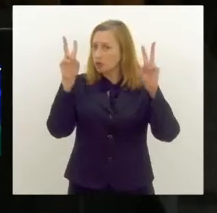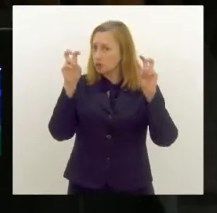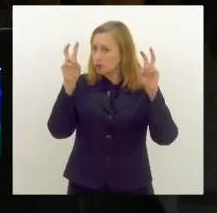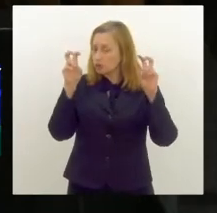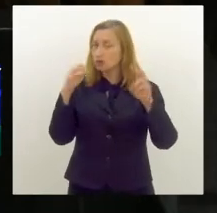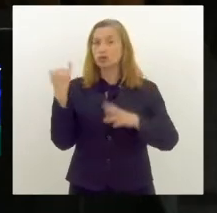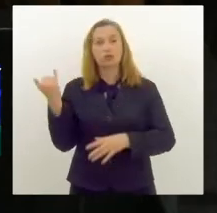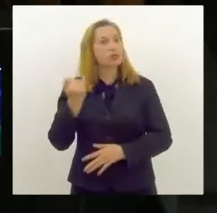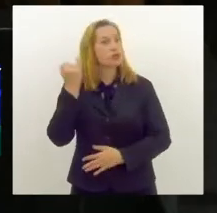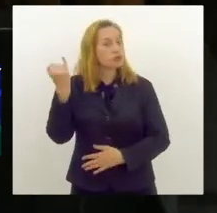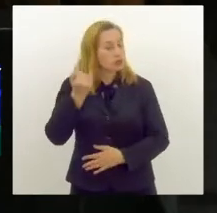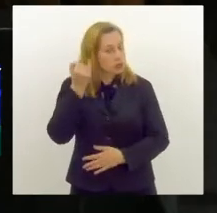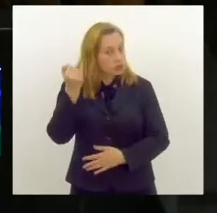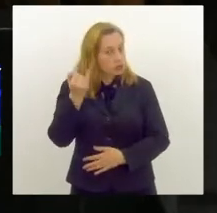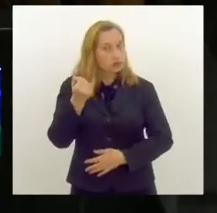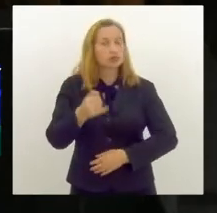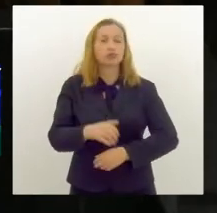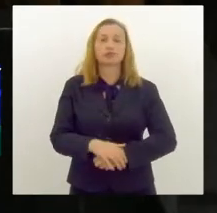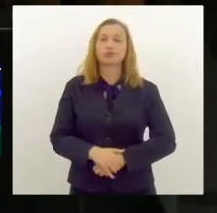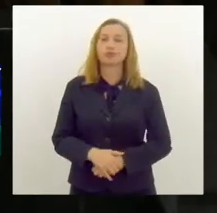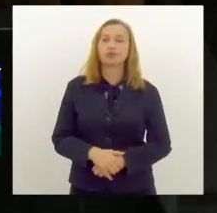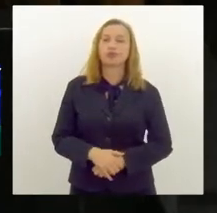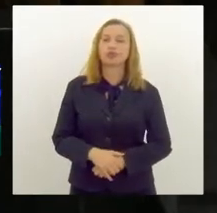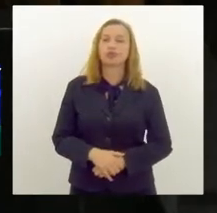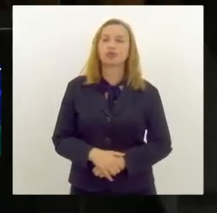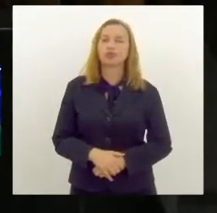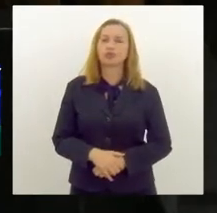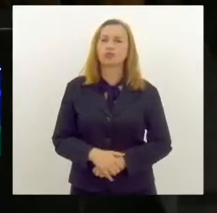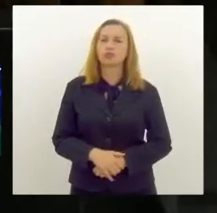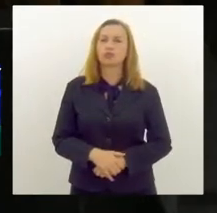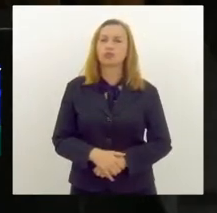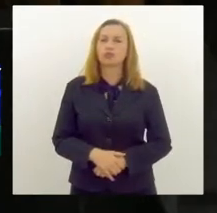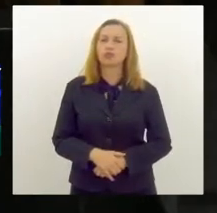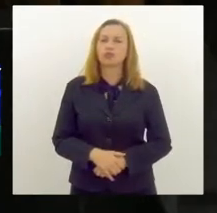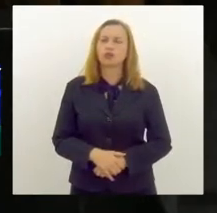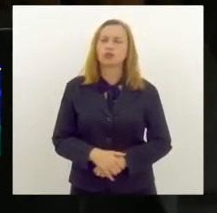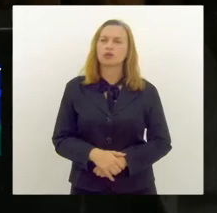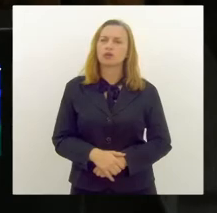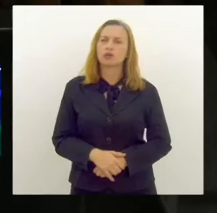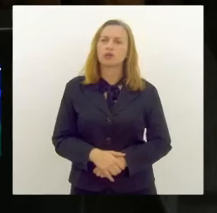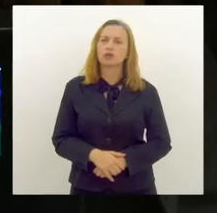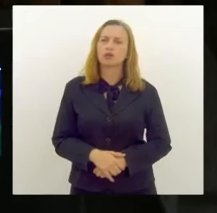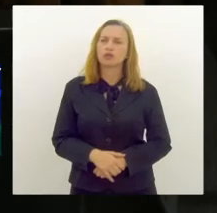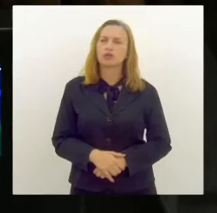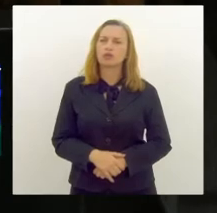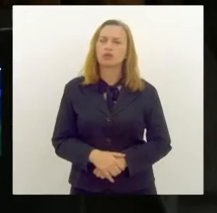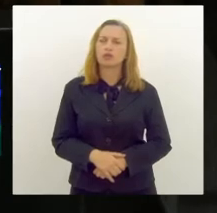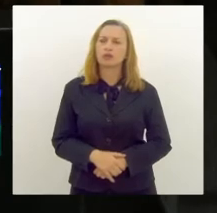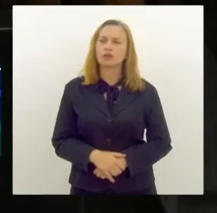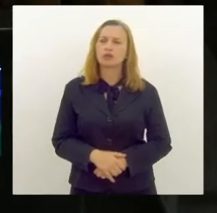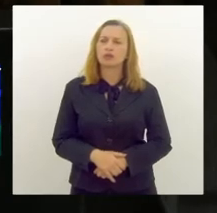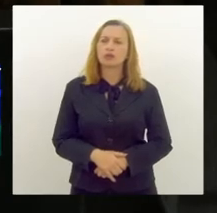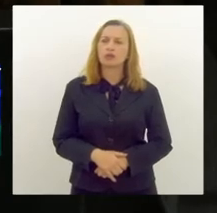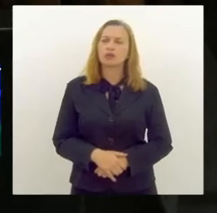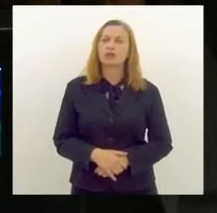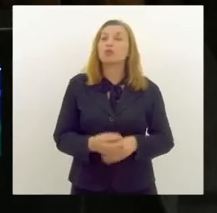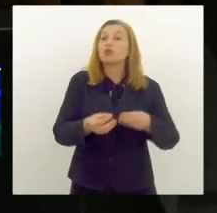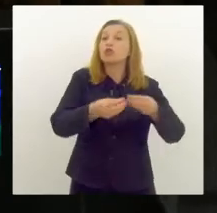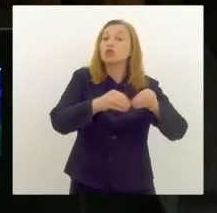muito importante, tendo em vista o grau em que atingiu a nossa população,